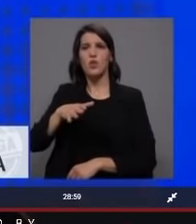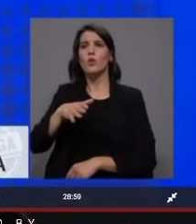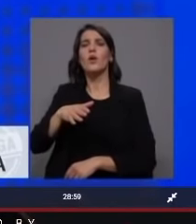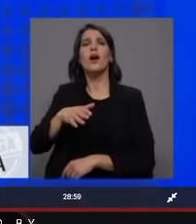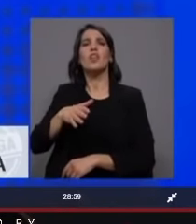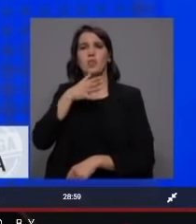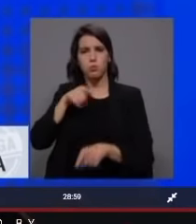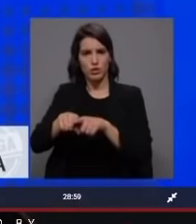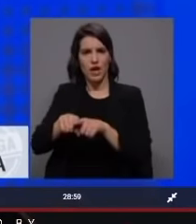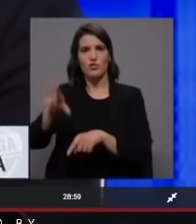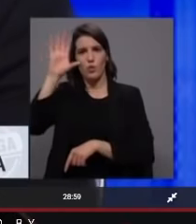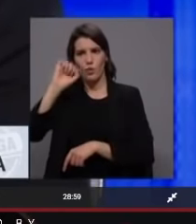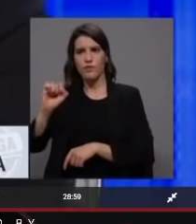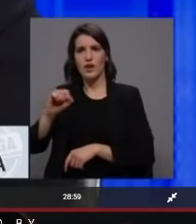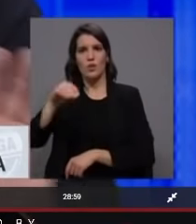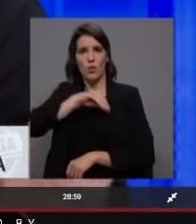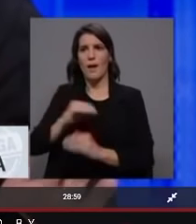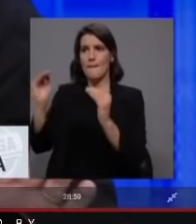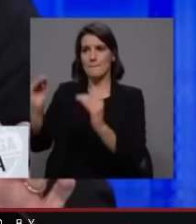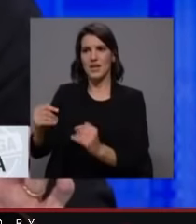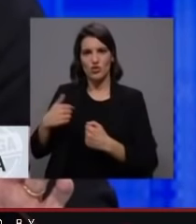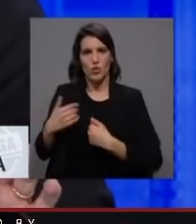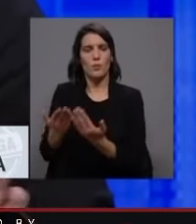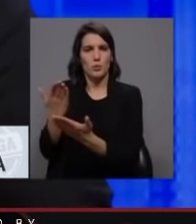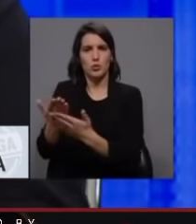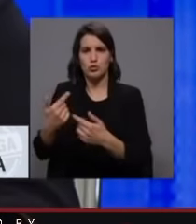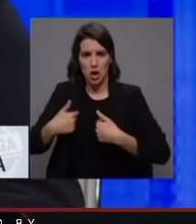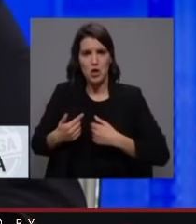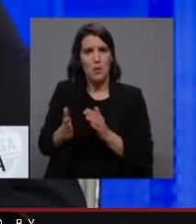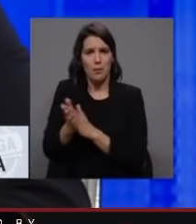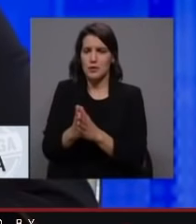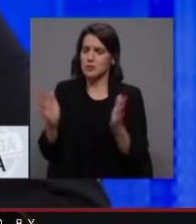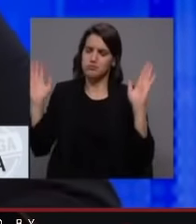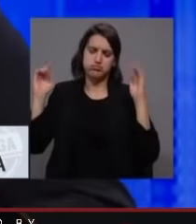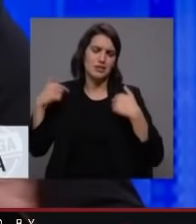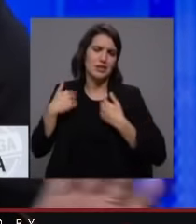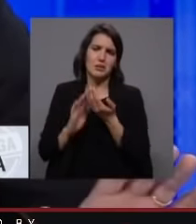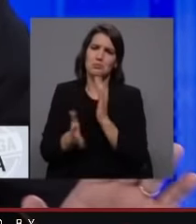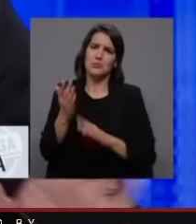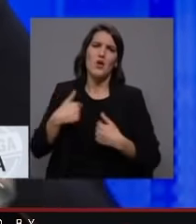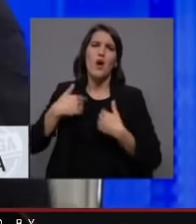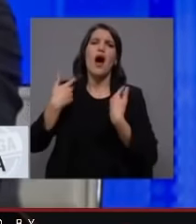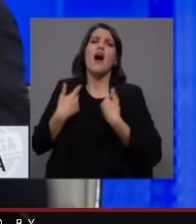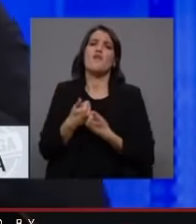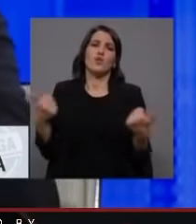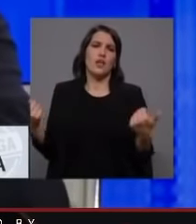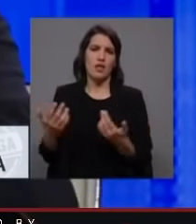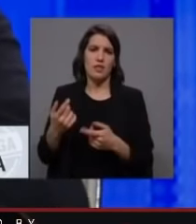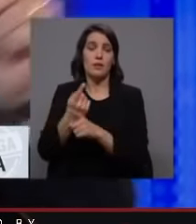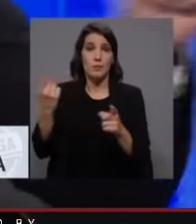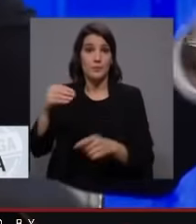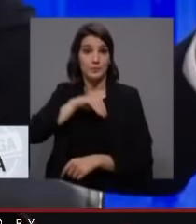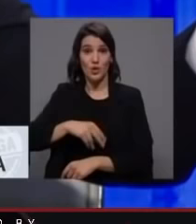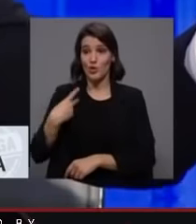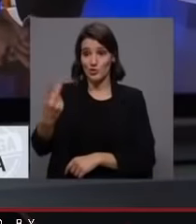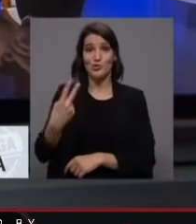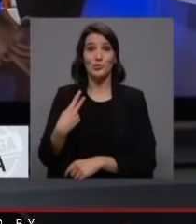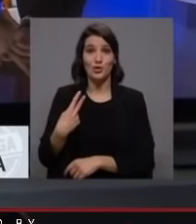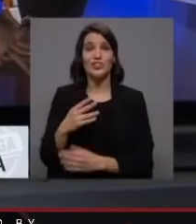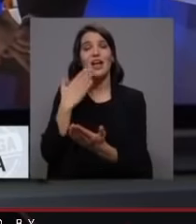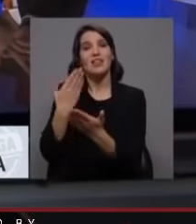governantes é que anunciar com isso eu estou à vontade nessa matéria sobre mim porque eu já propus de todas as maneiras possíveis que os nossos salários dos dois